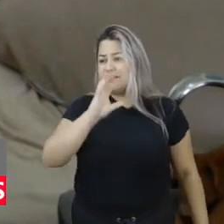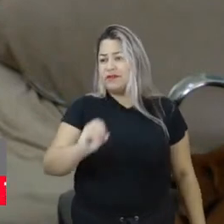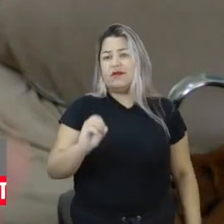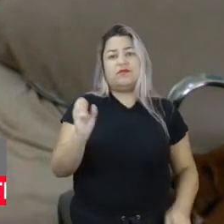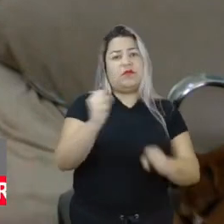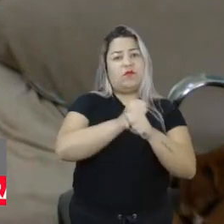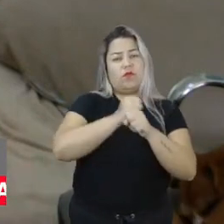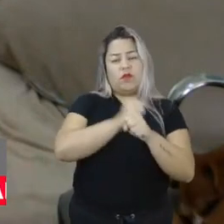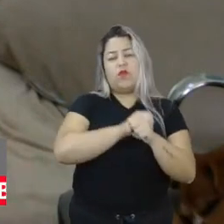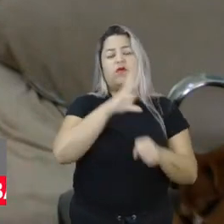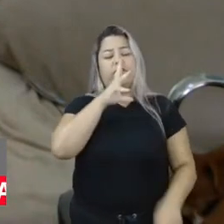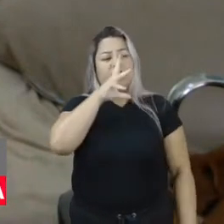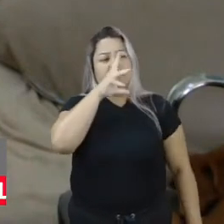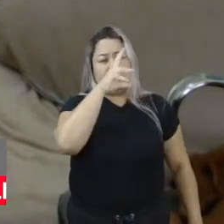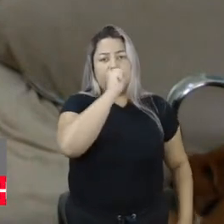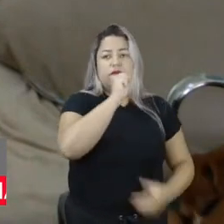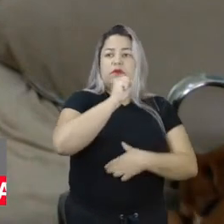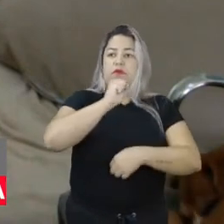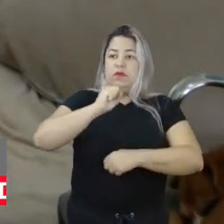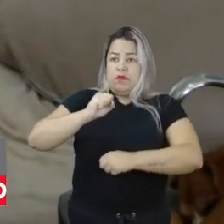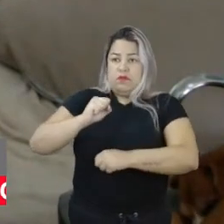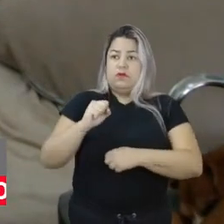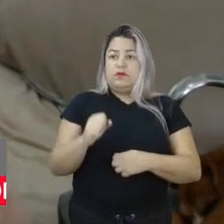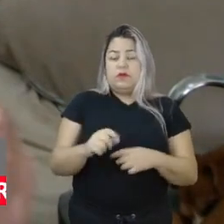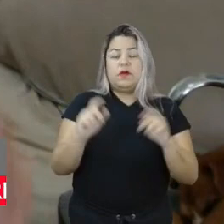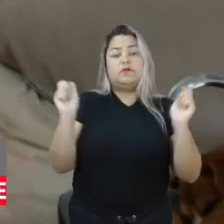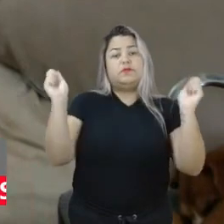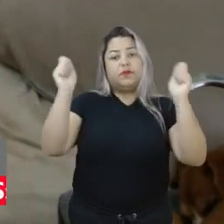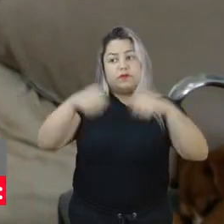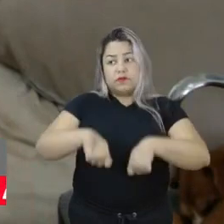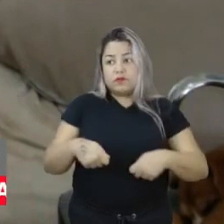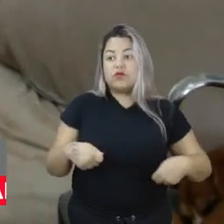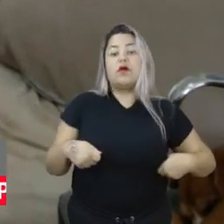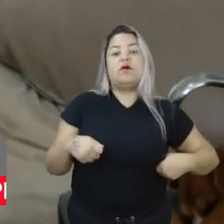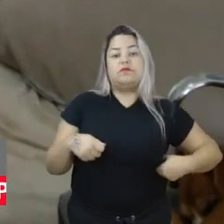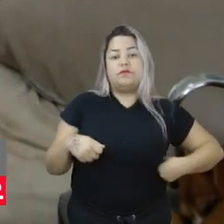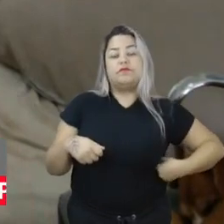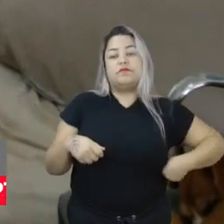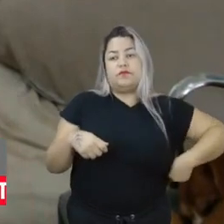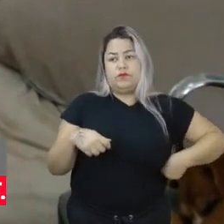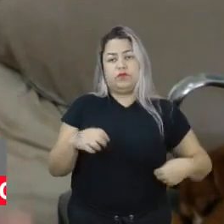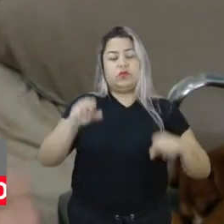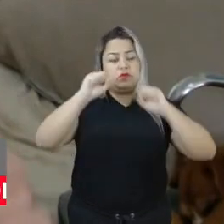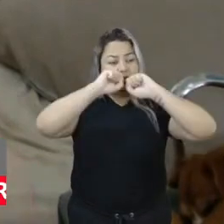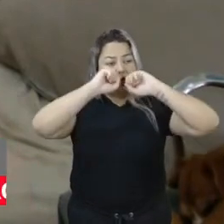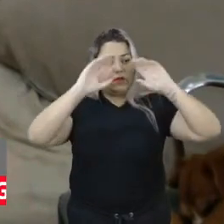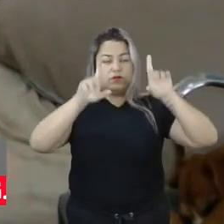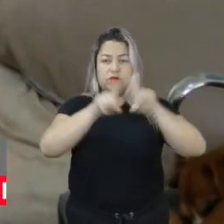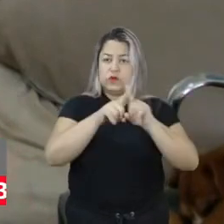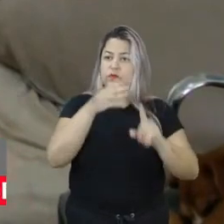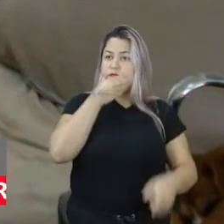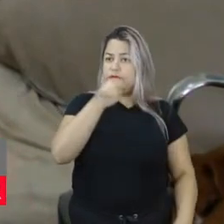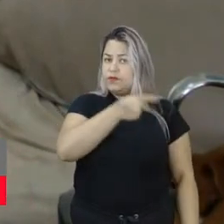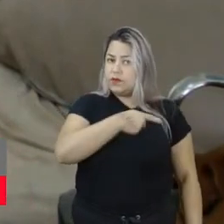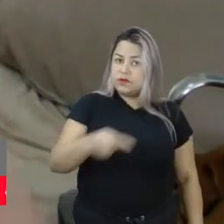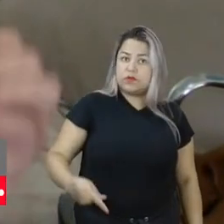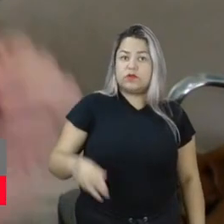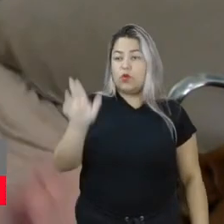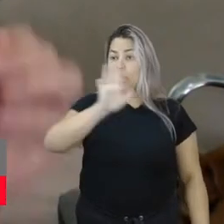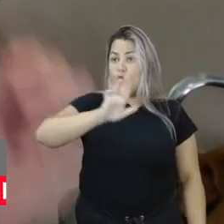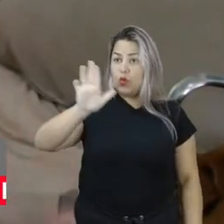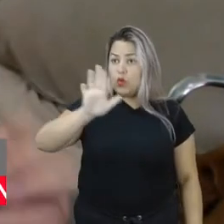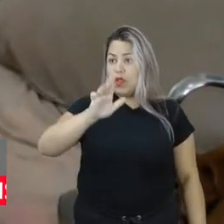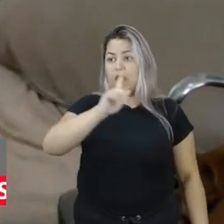amizade, laços fortes, laços concretos. É preciso deixar isso muito claro, que a crítica que o presidente Lula faz